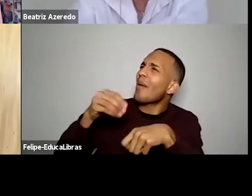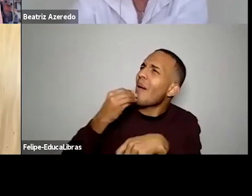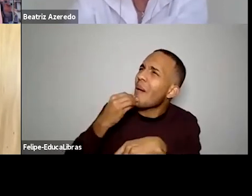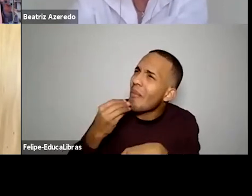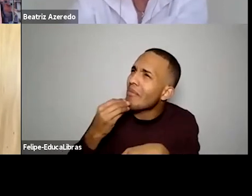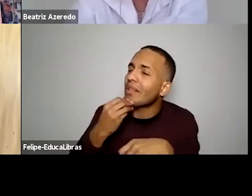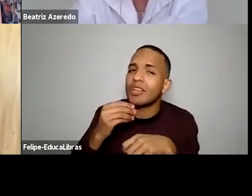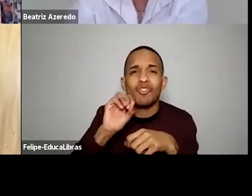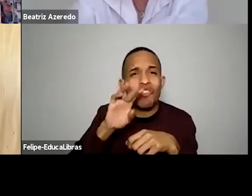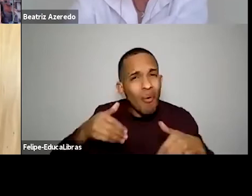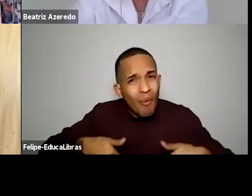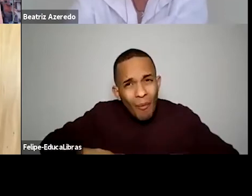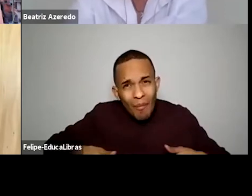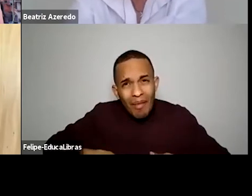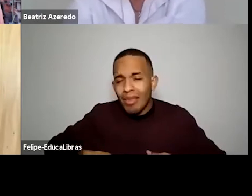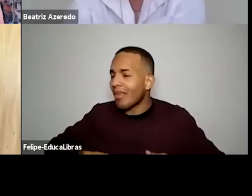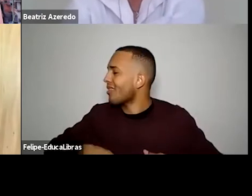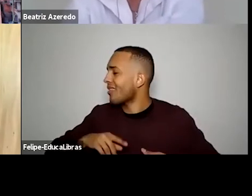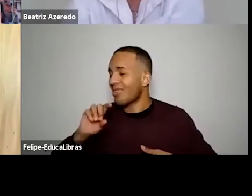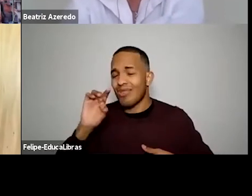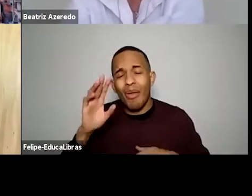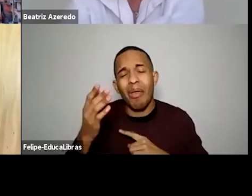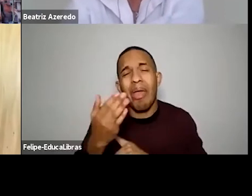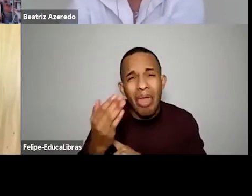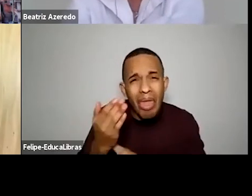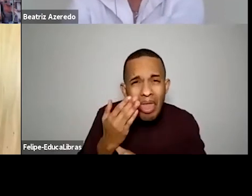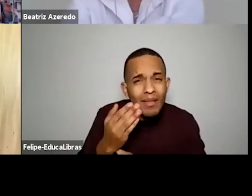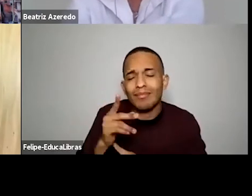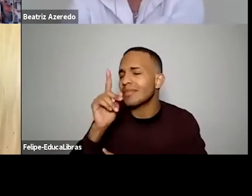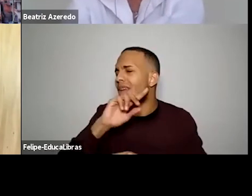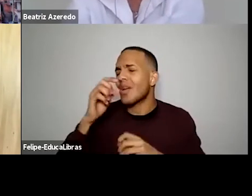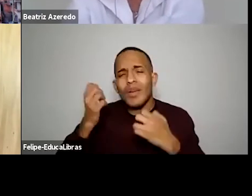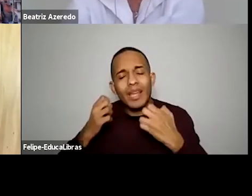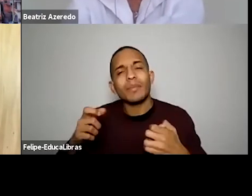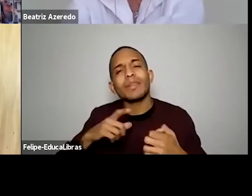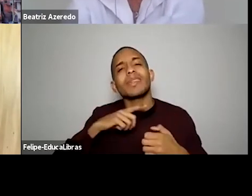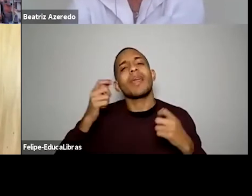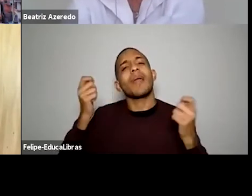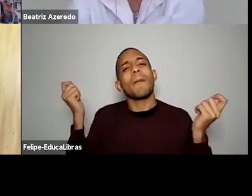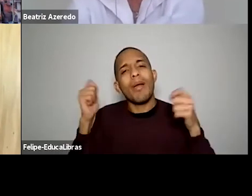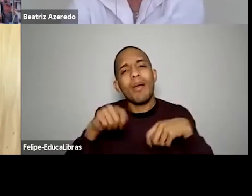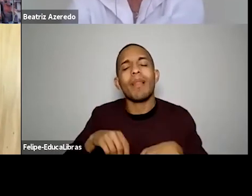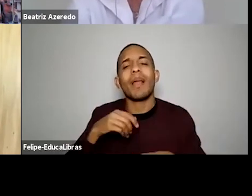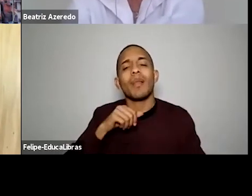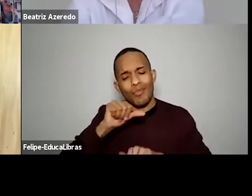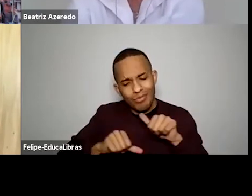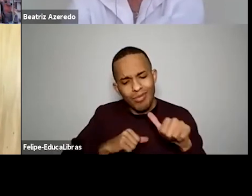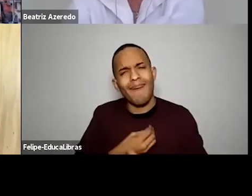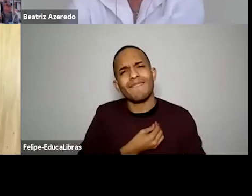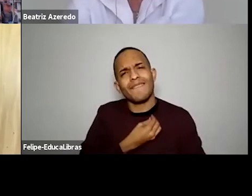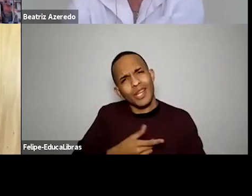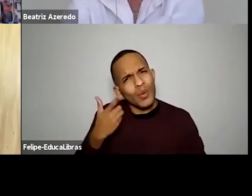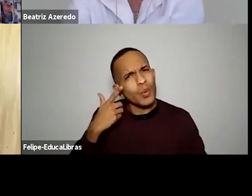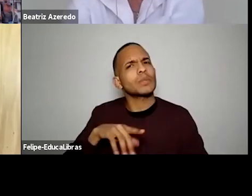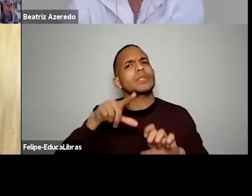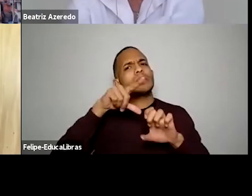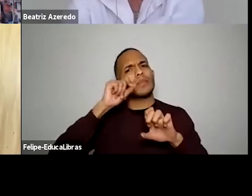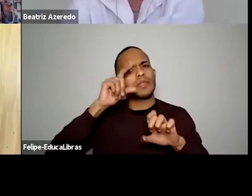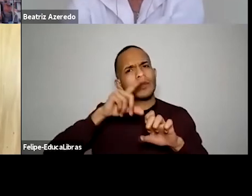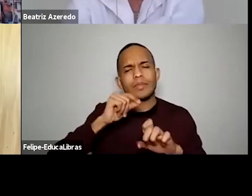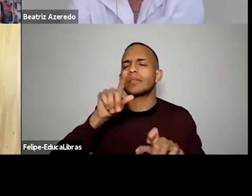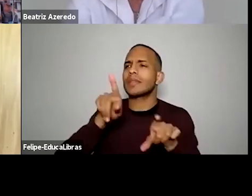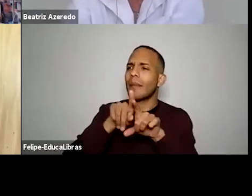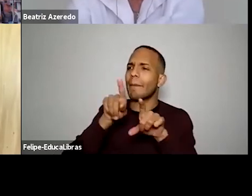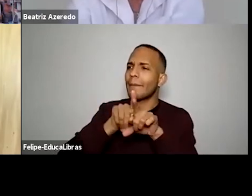só comida. Nós não queremos só caridade. Nós queremos poder ter condições de transformar a nossa vida, de poder empreender, de tirar nossos sonhos do